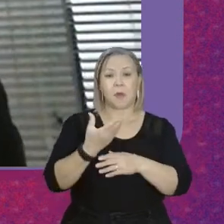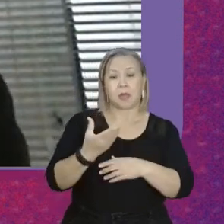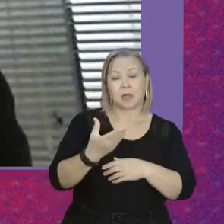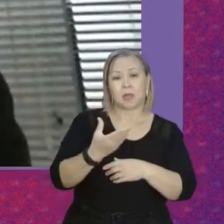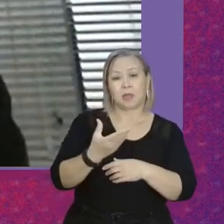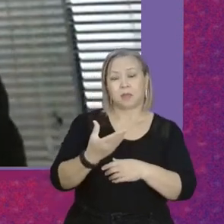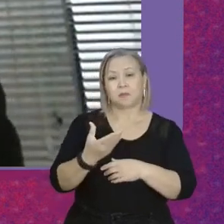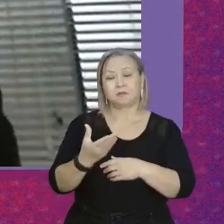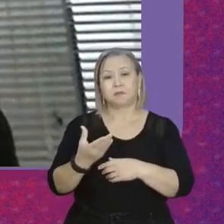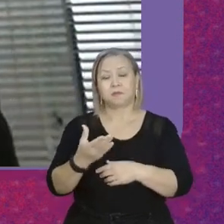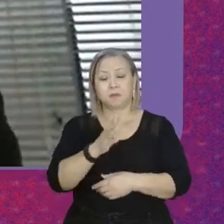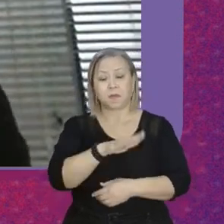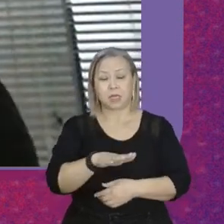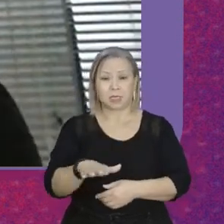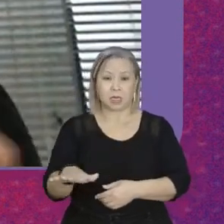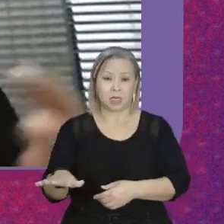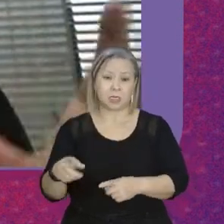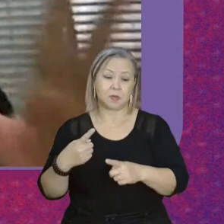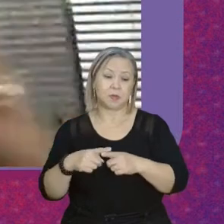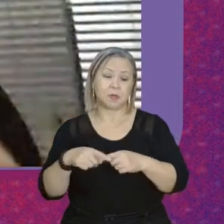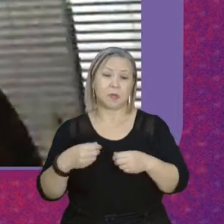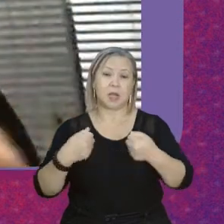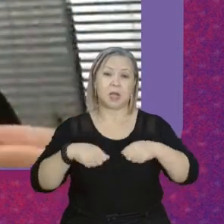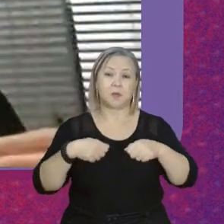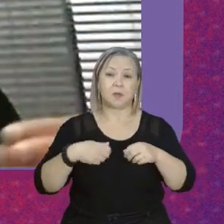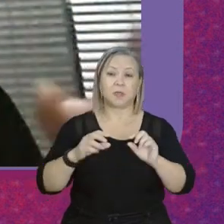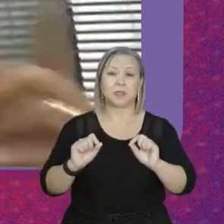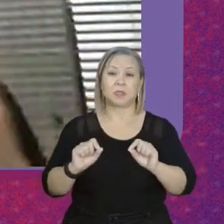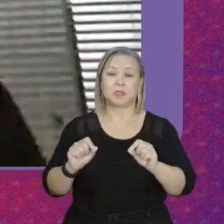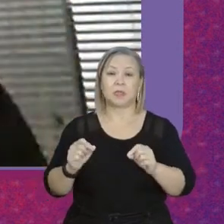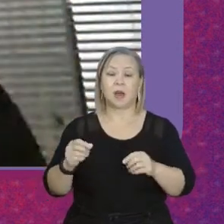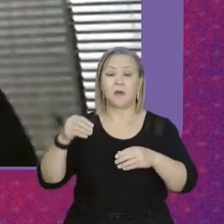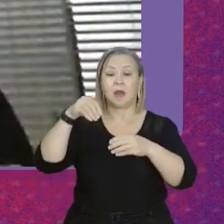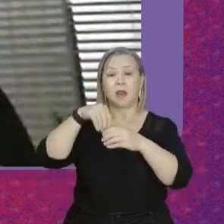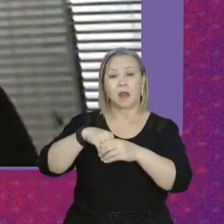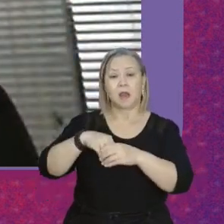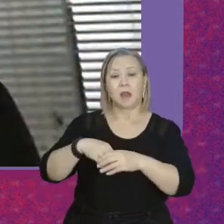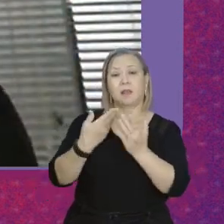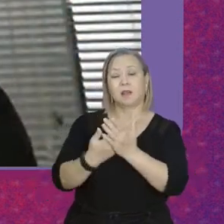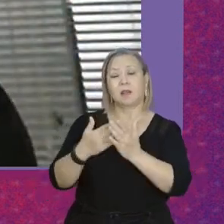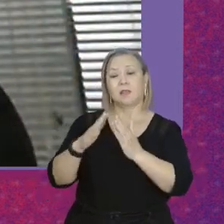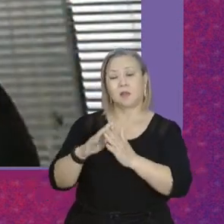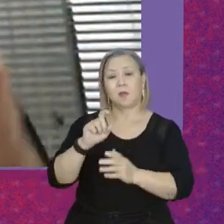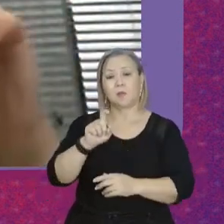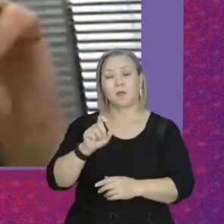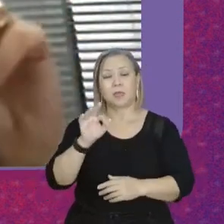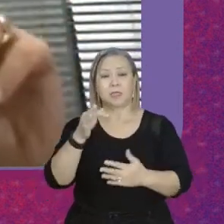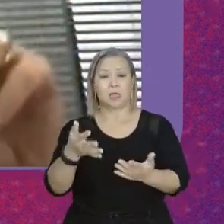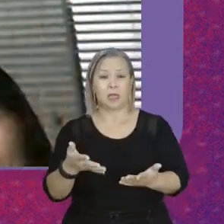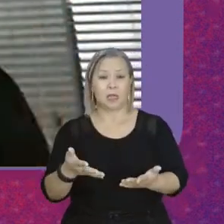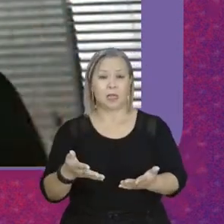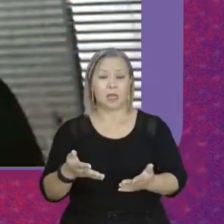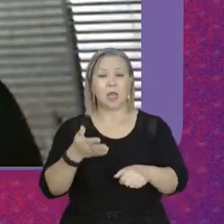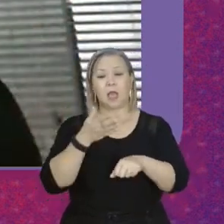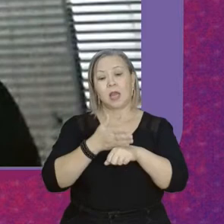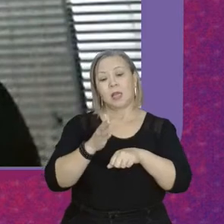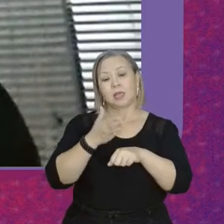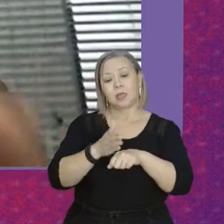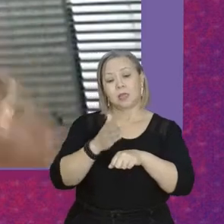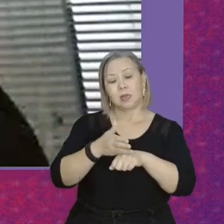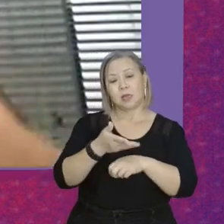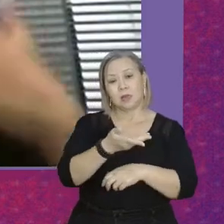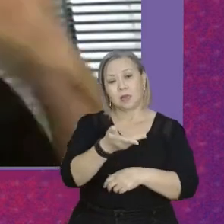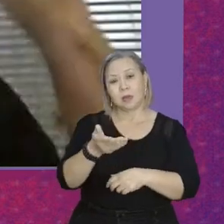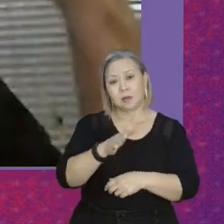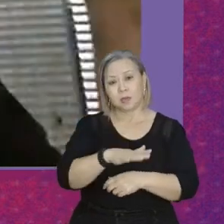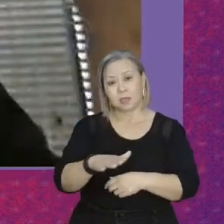pequenas, porque elas precisaram ingressar cada vez mais cedo na escola para serem, né, treinadas cada vez mais